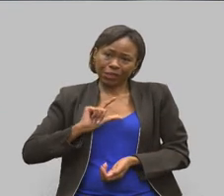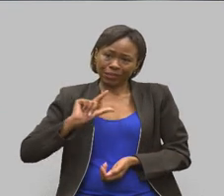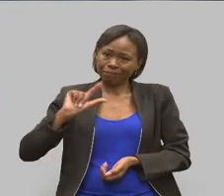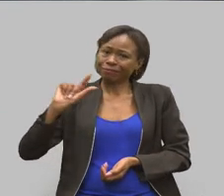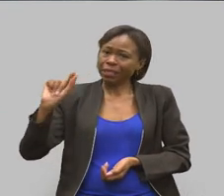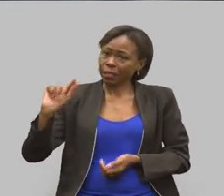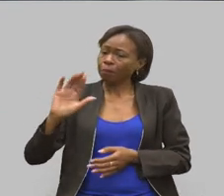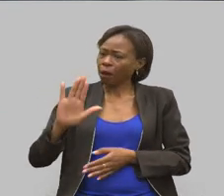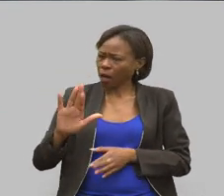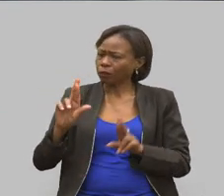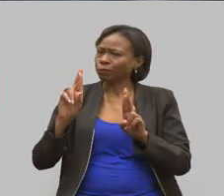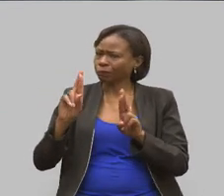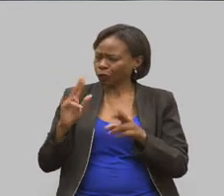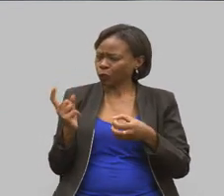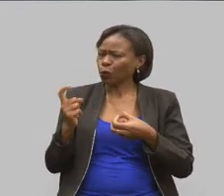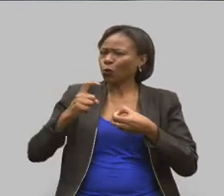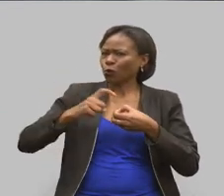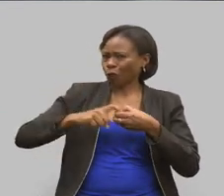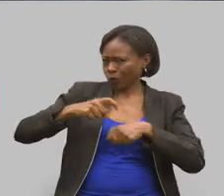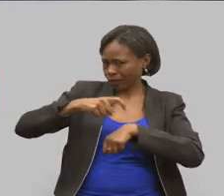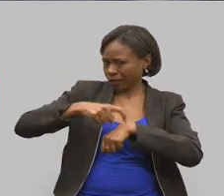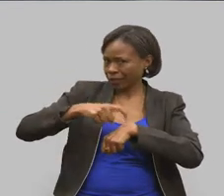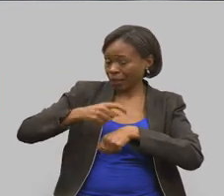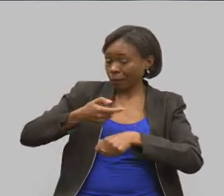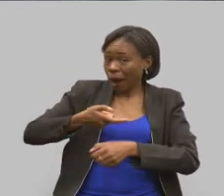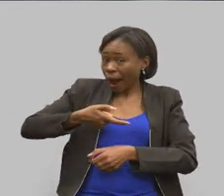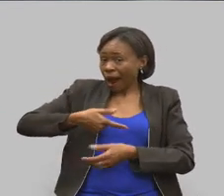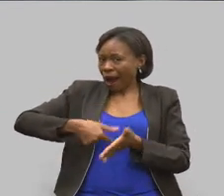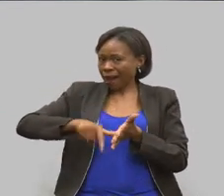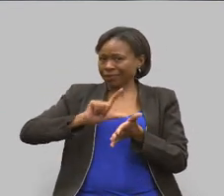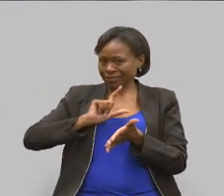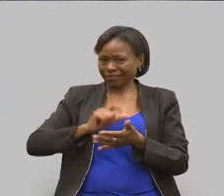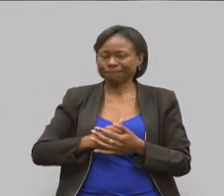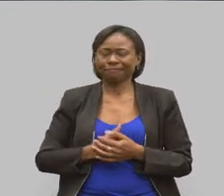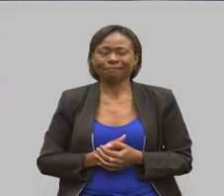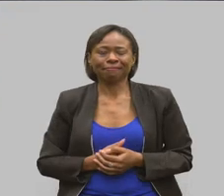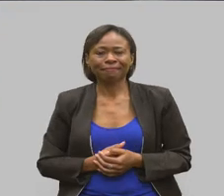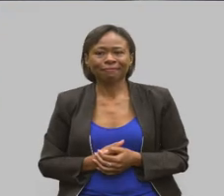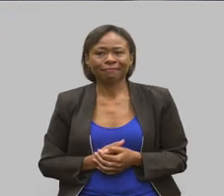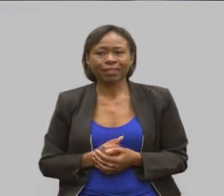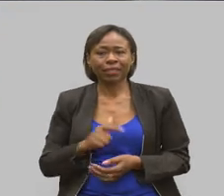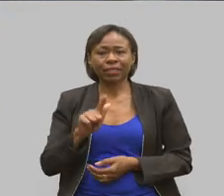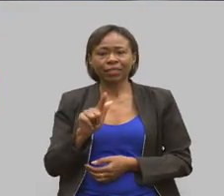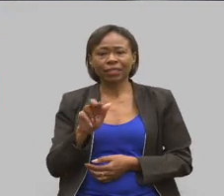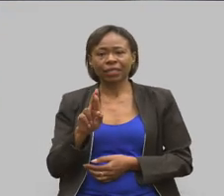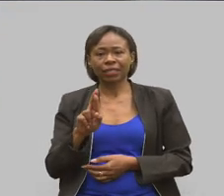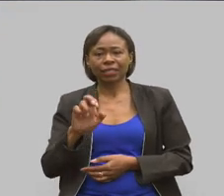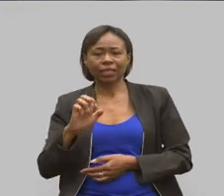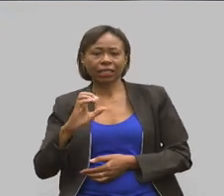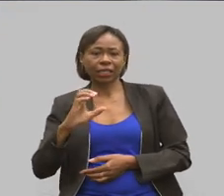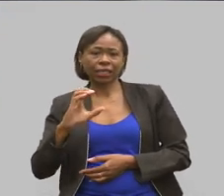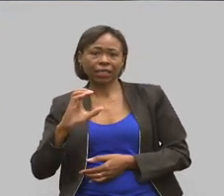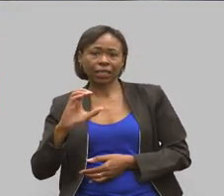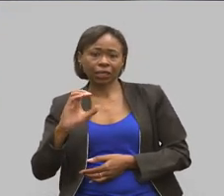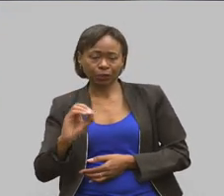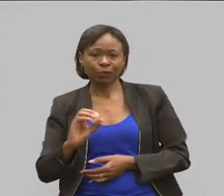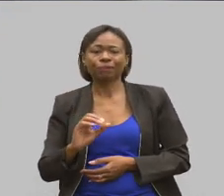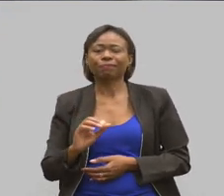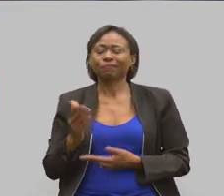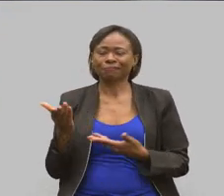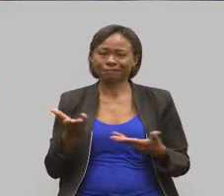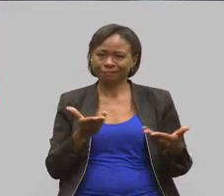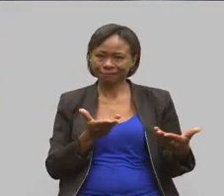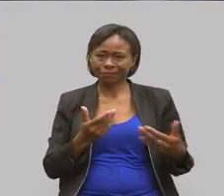quiser eu volto ainda a tempo de assistir o final da reunião então com o deputado grego com com a palavra muito